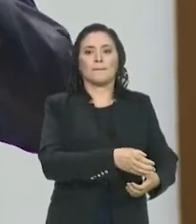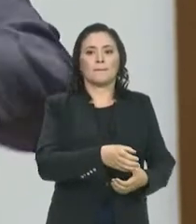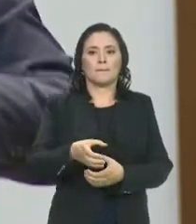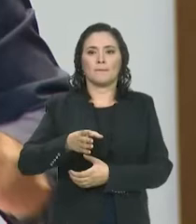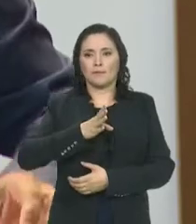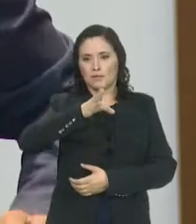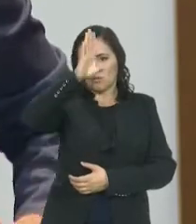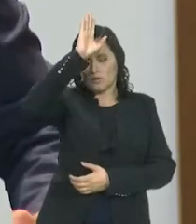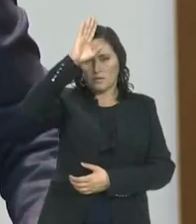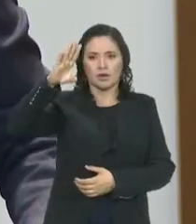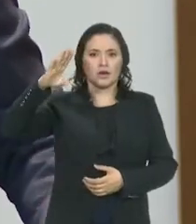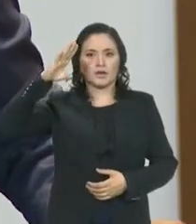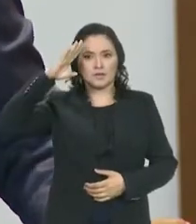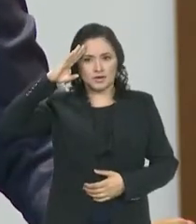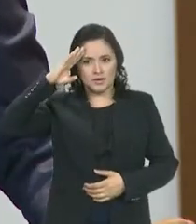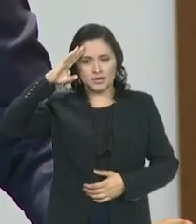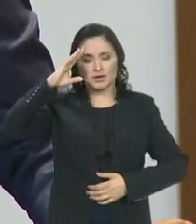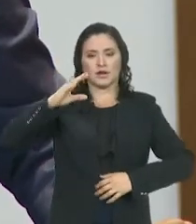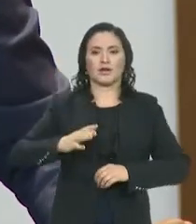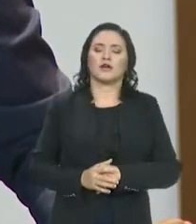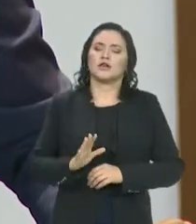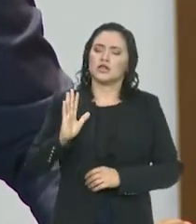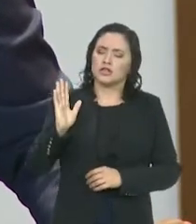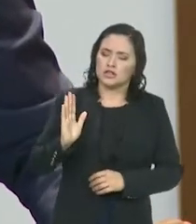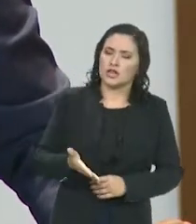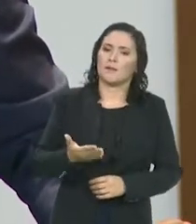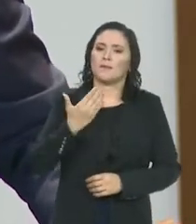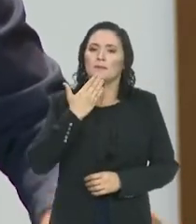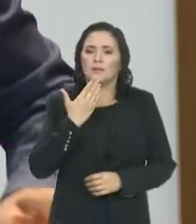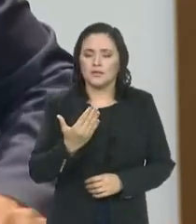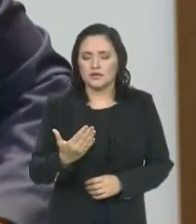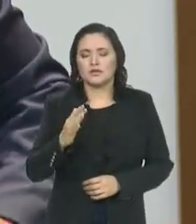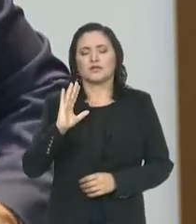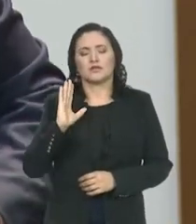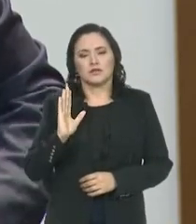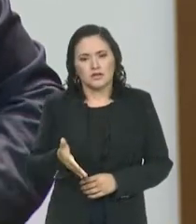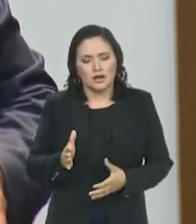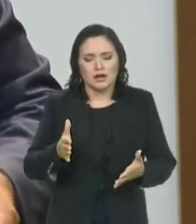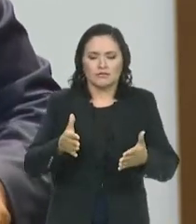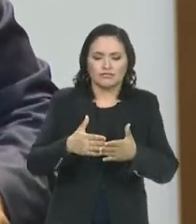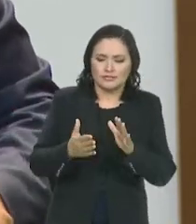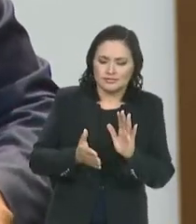governador Brandão para que possa realizar concurso do Corpo de Bombeiros do Estado do Maranhão.